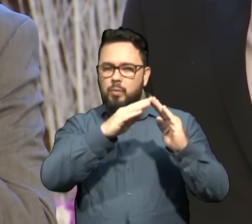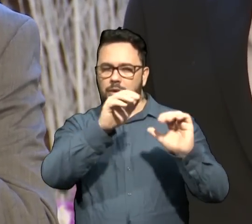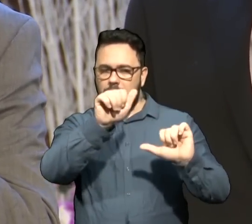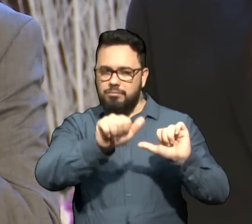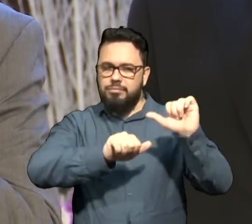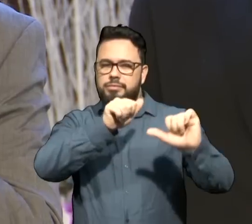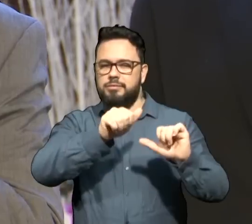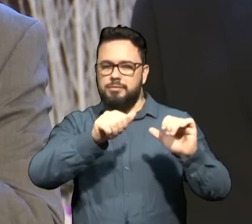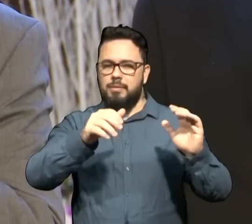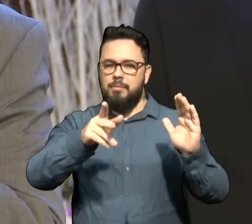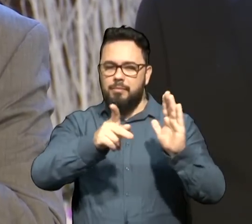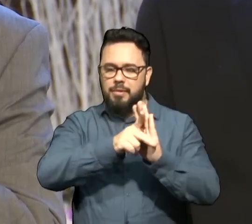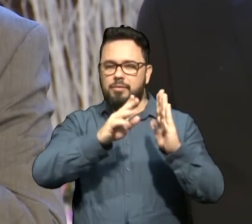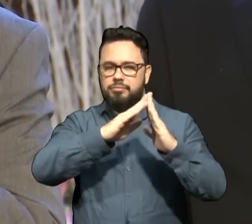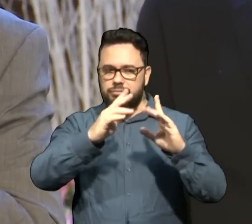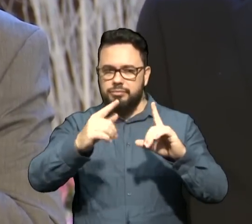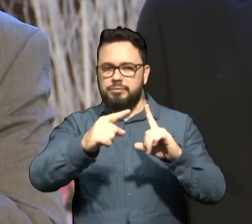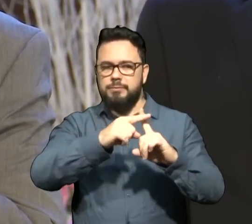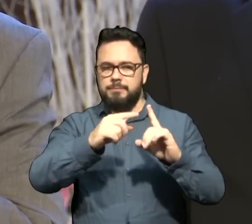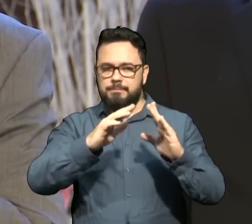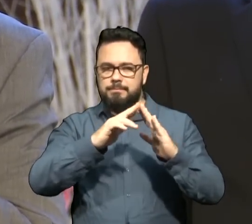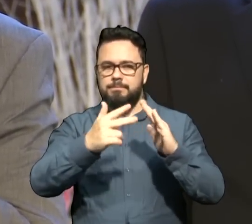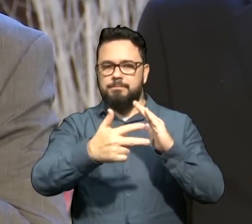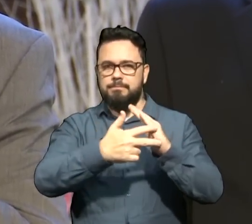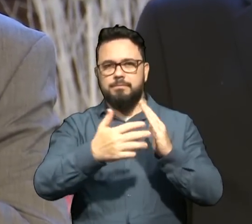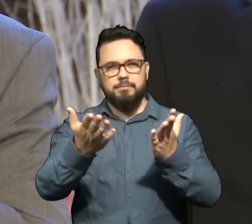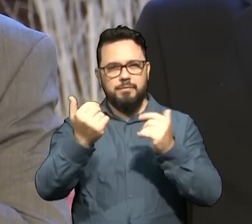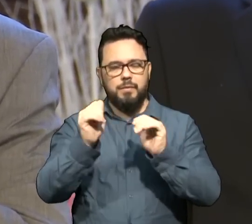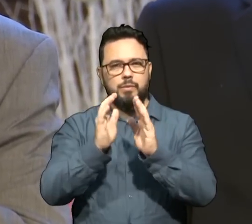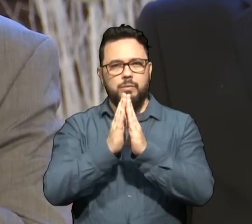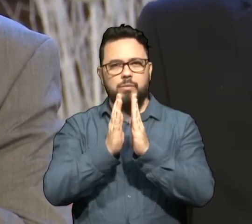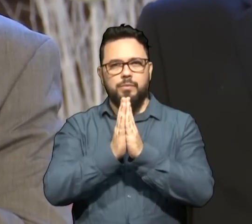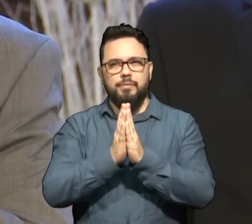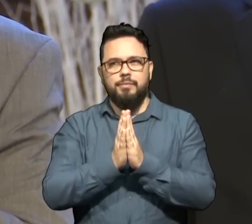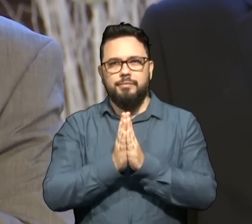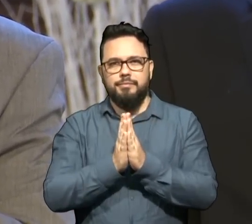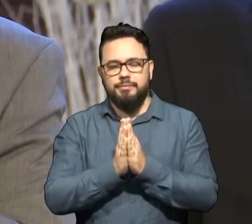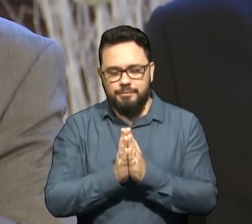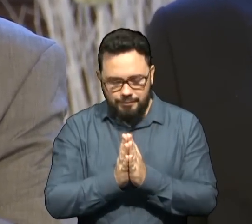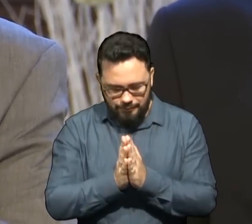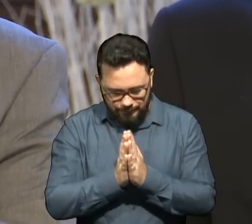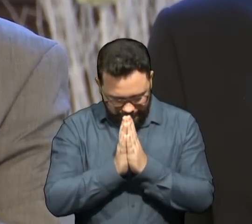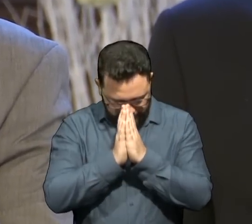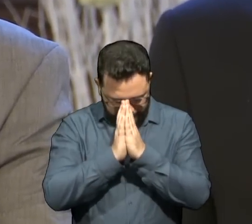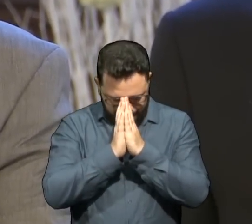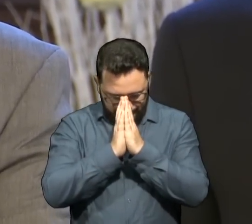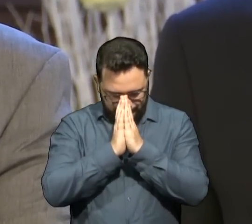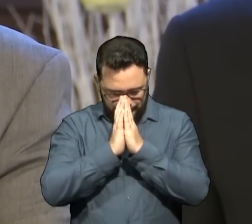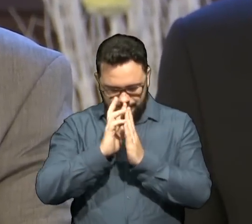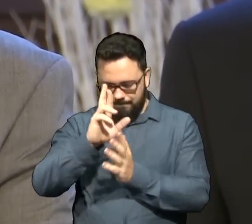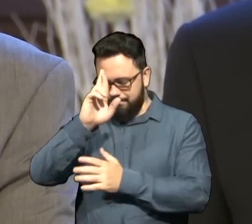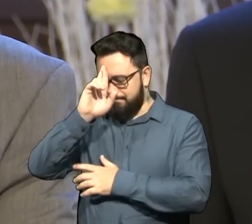pequeno Santuário Ore comigo nesse momento